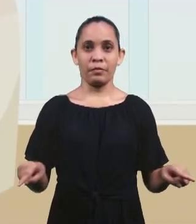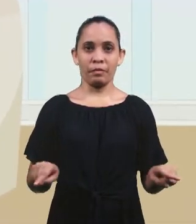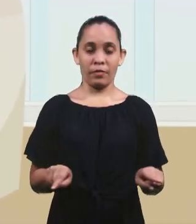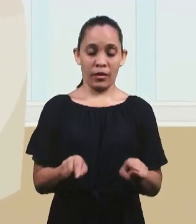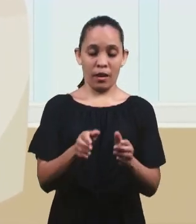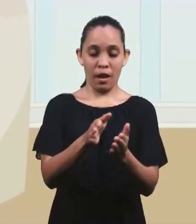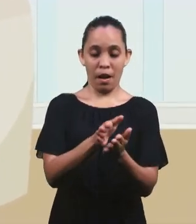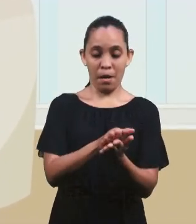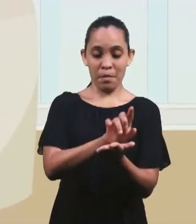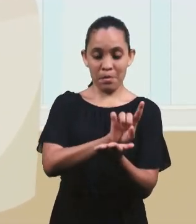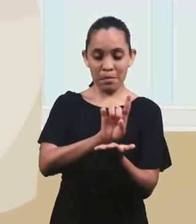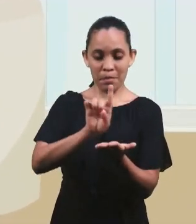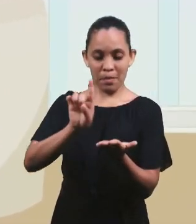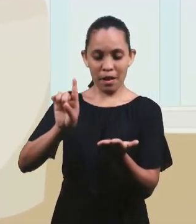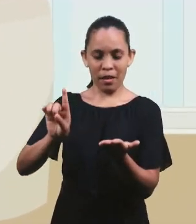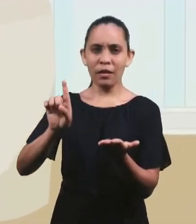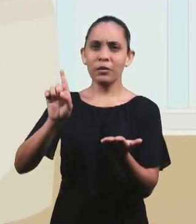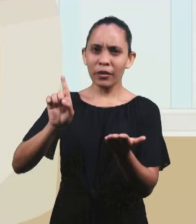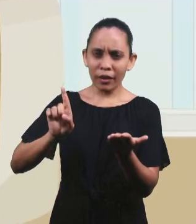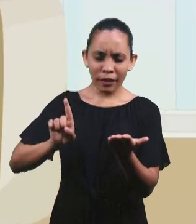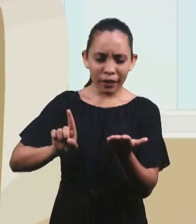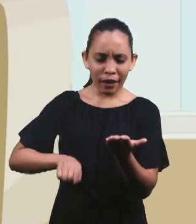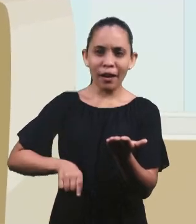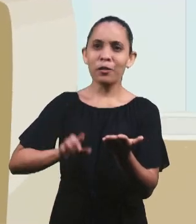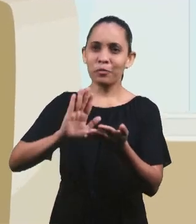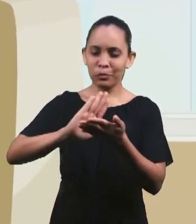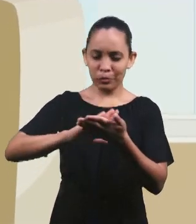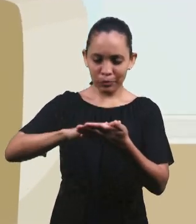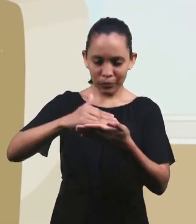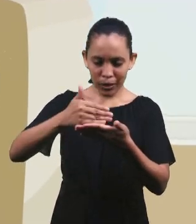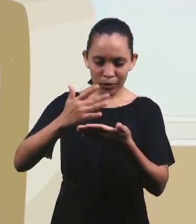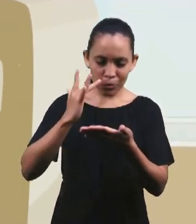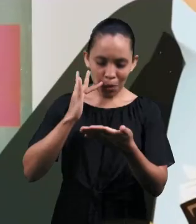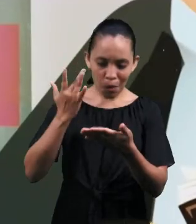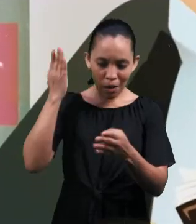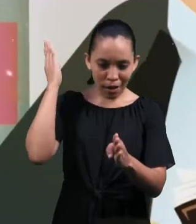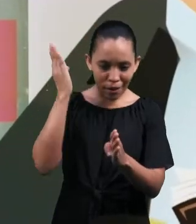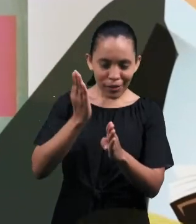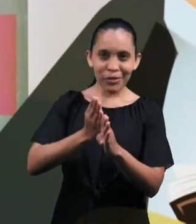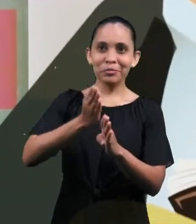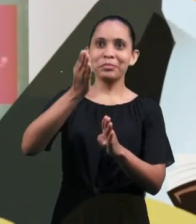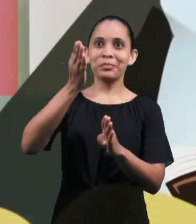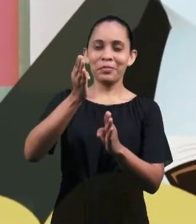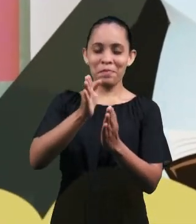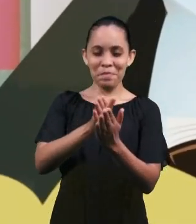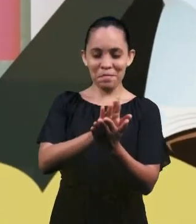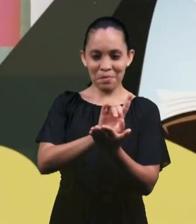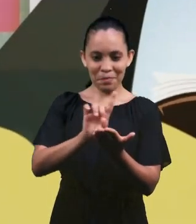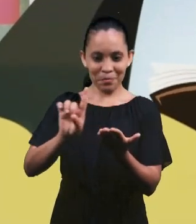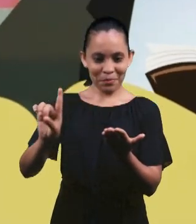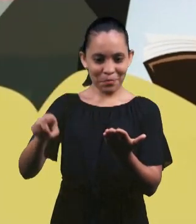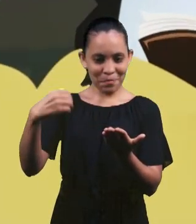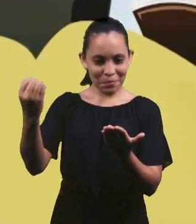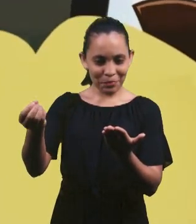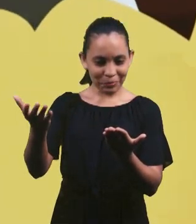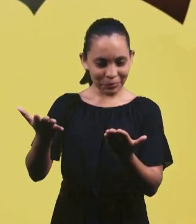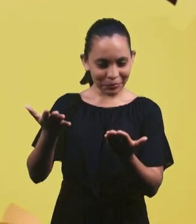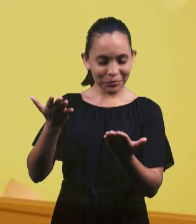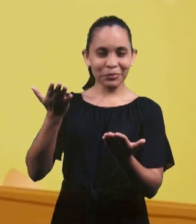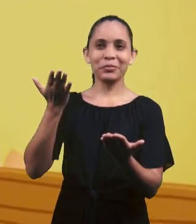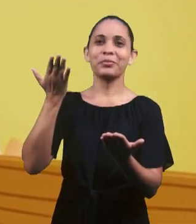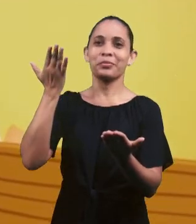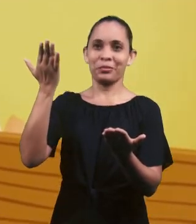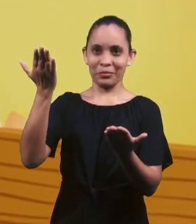A Bíblia é um tesouro descoberto